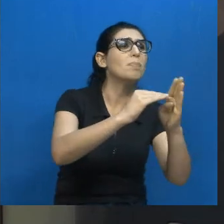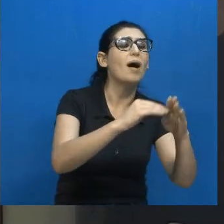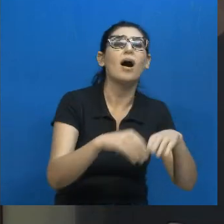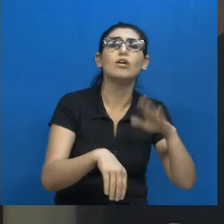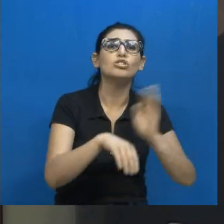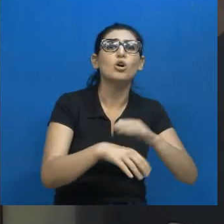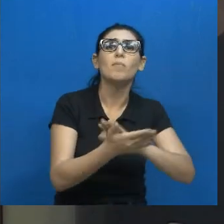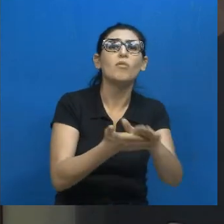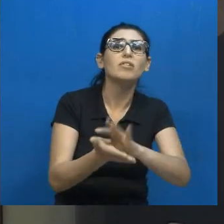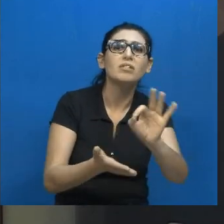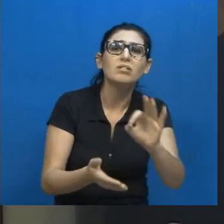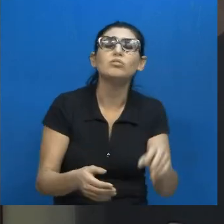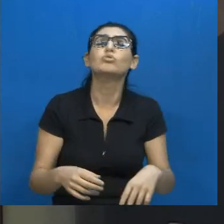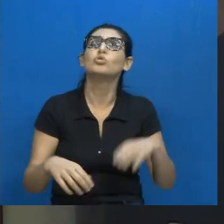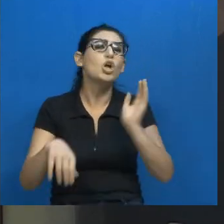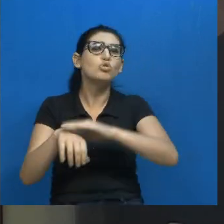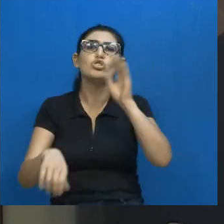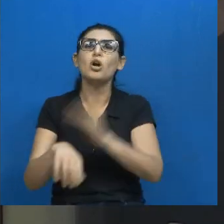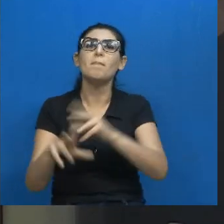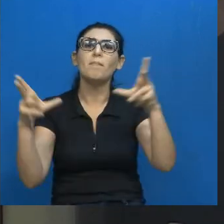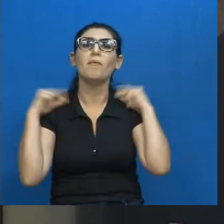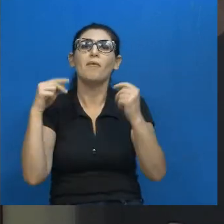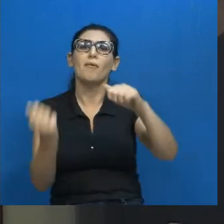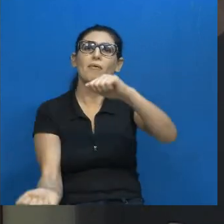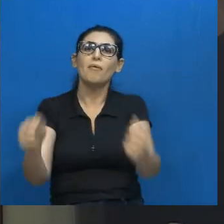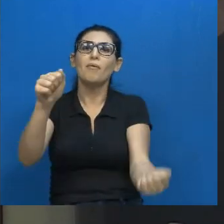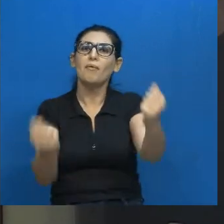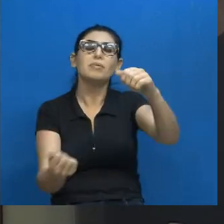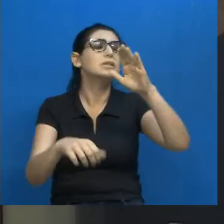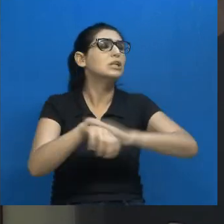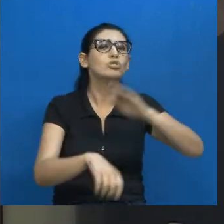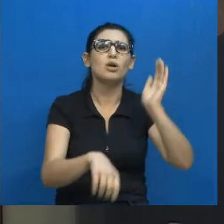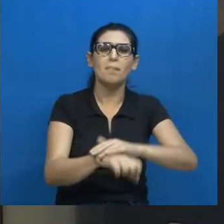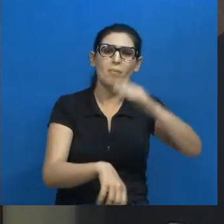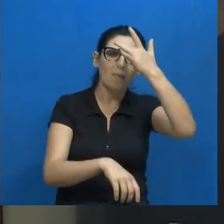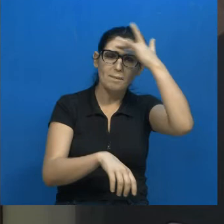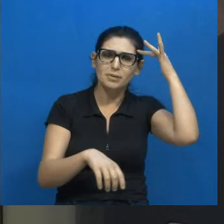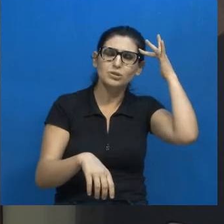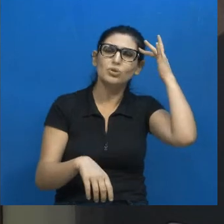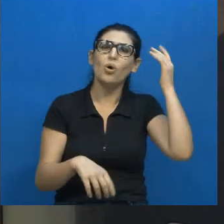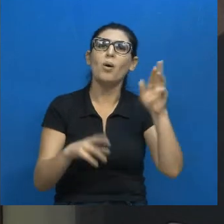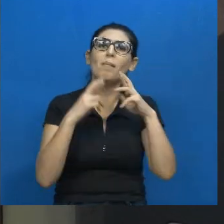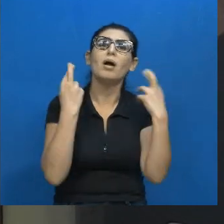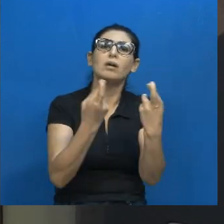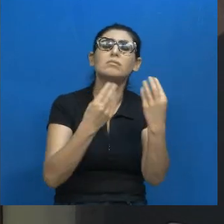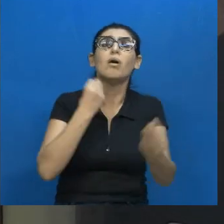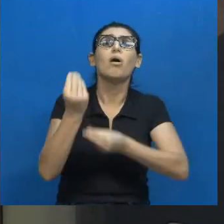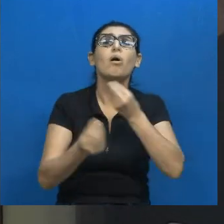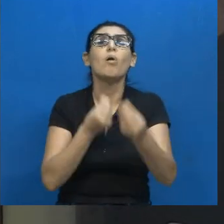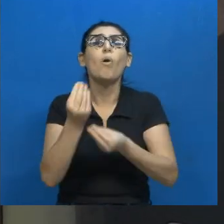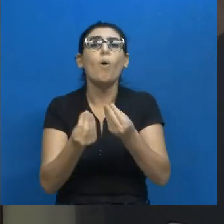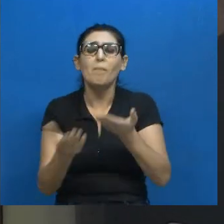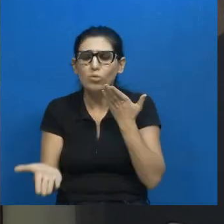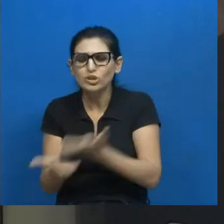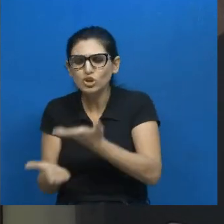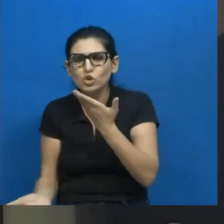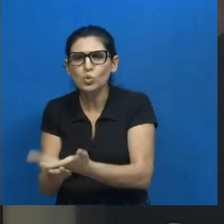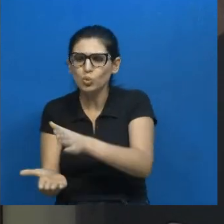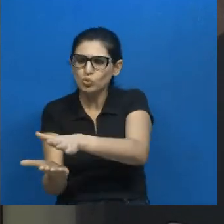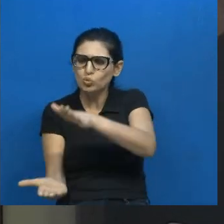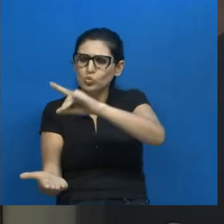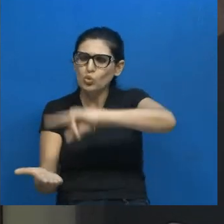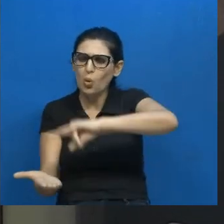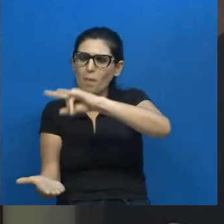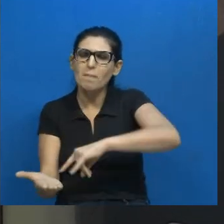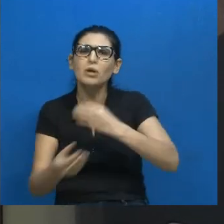os condutores, não chamou realmente os munícipes. Então, como que há esse estudo, se realmente